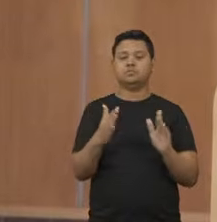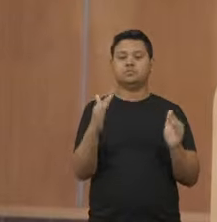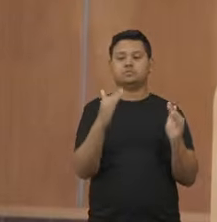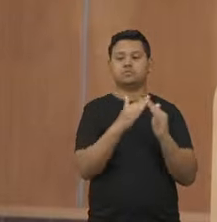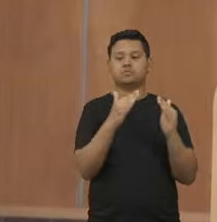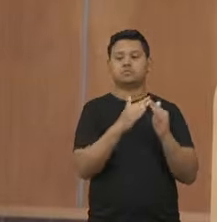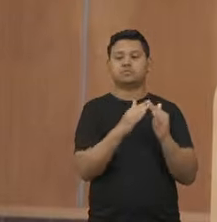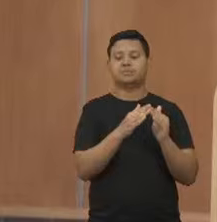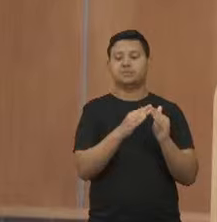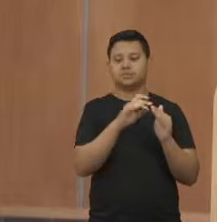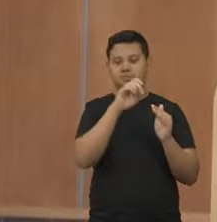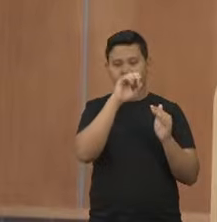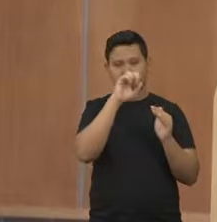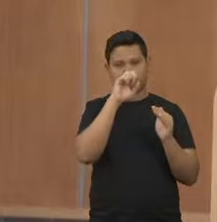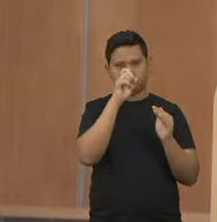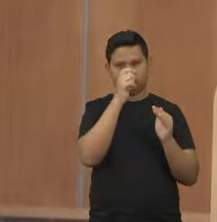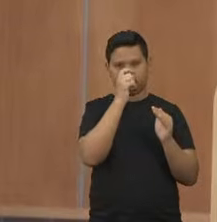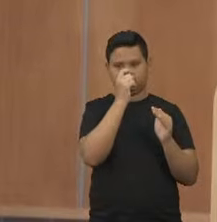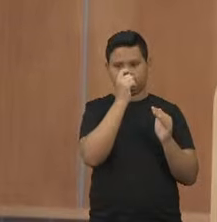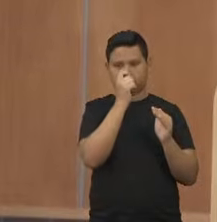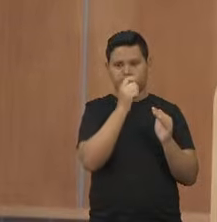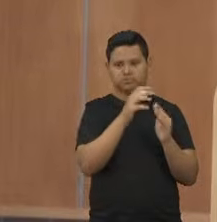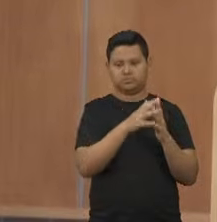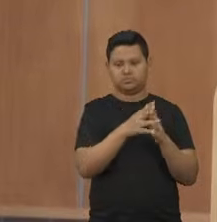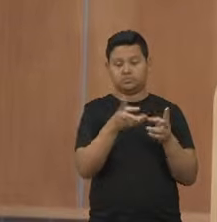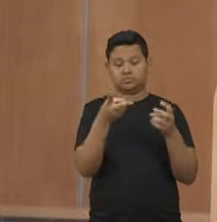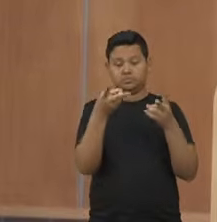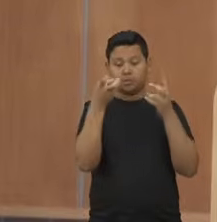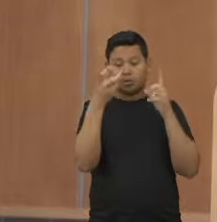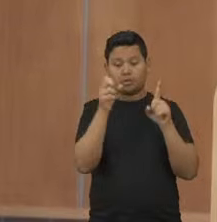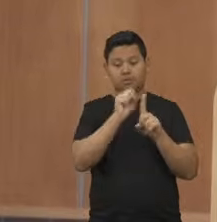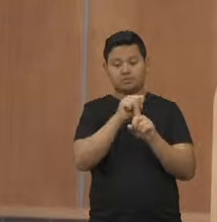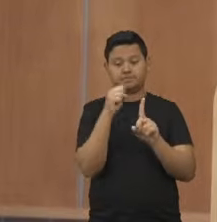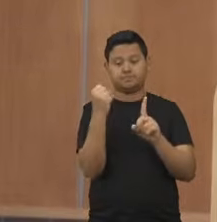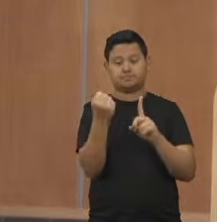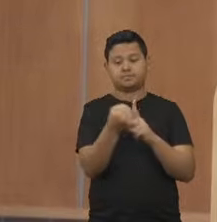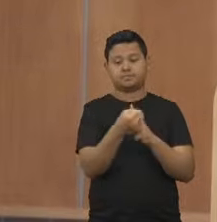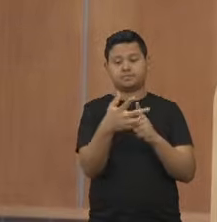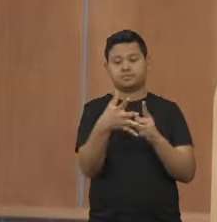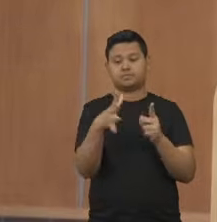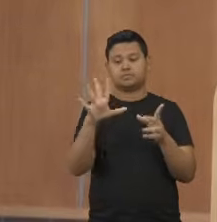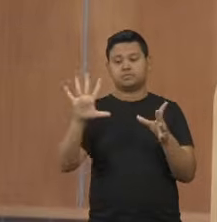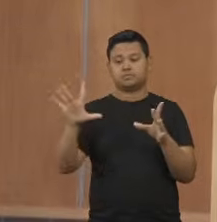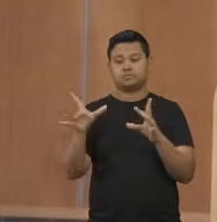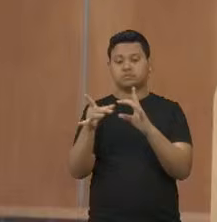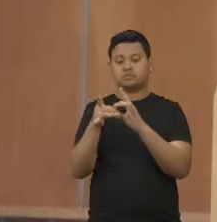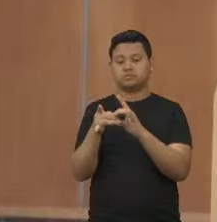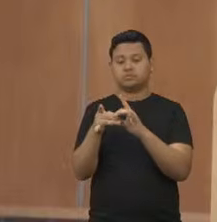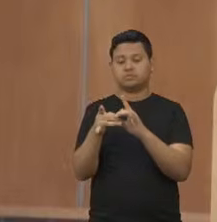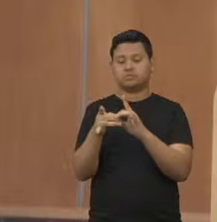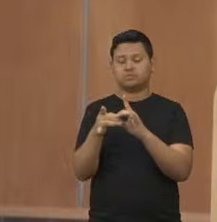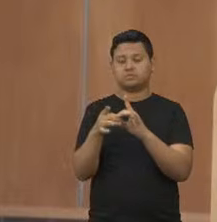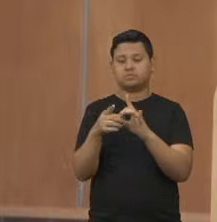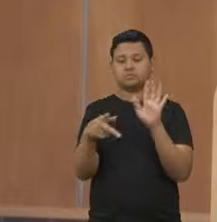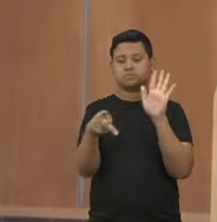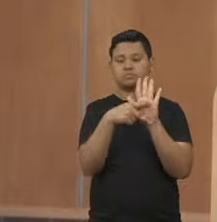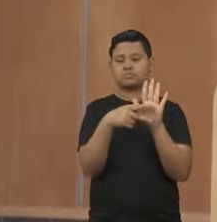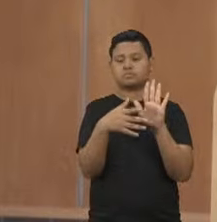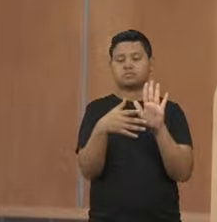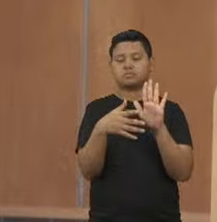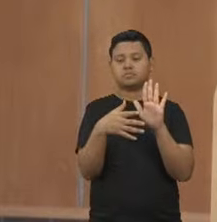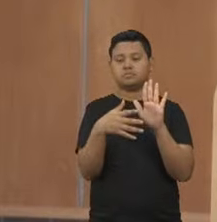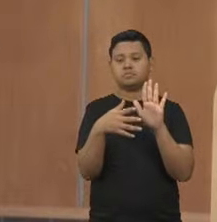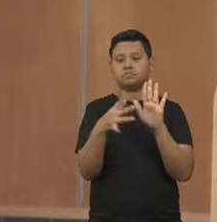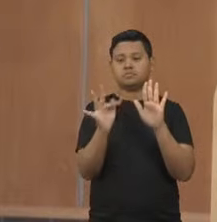habitacional e interesse social vinculado ao programa